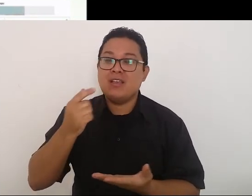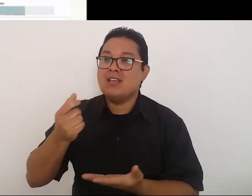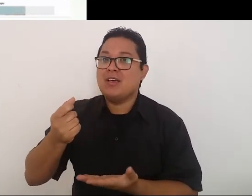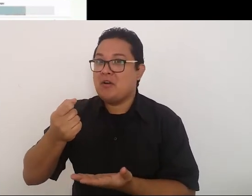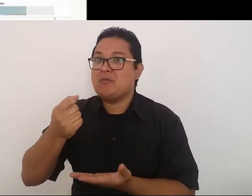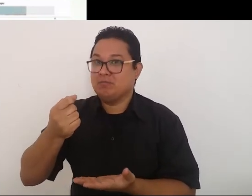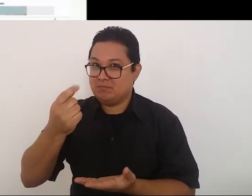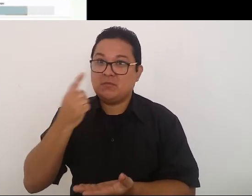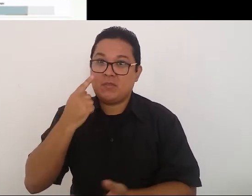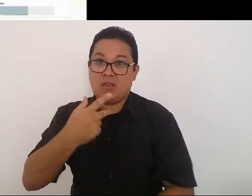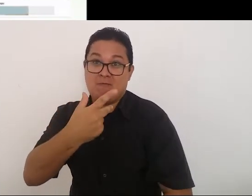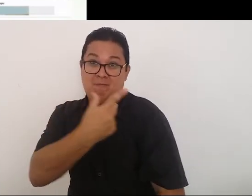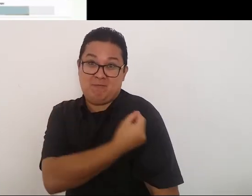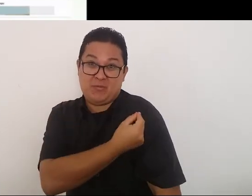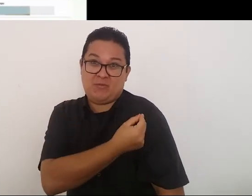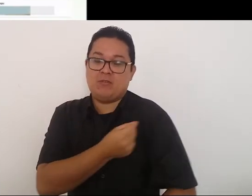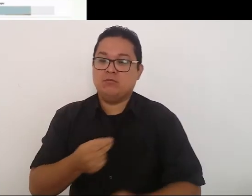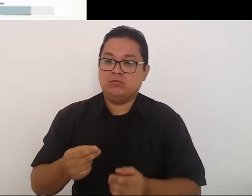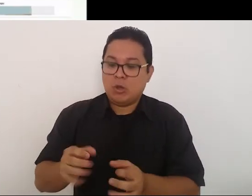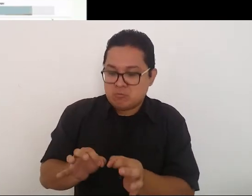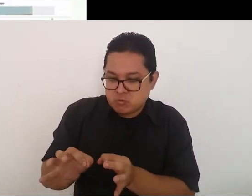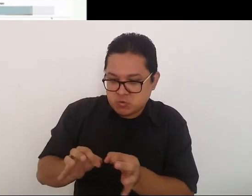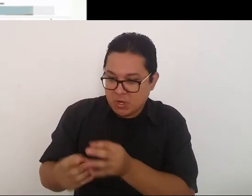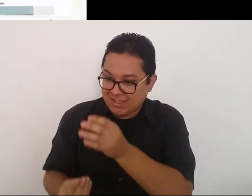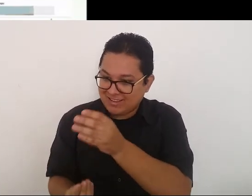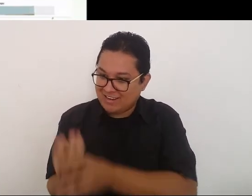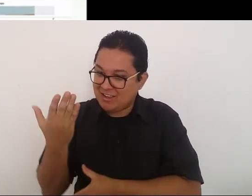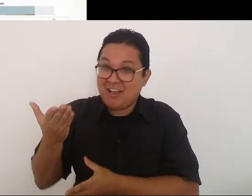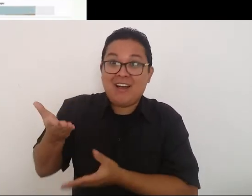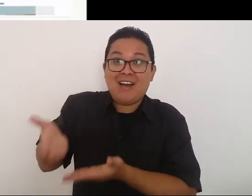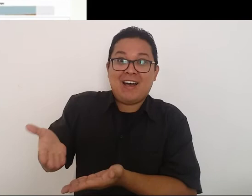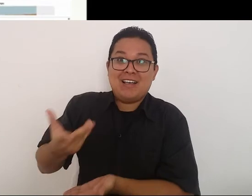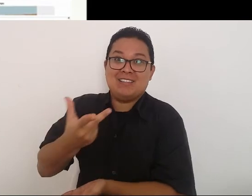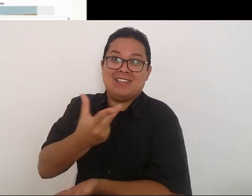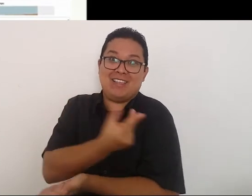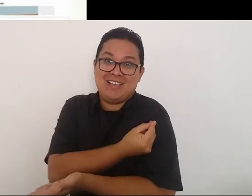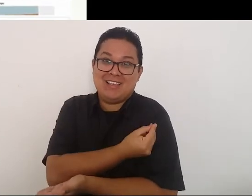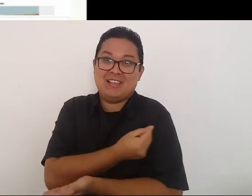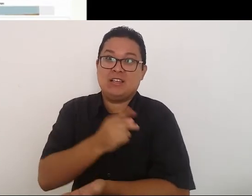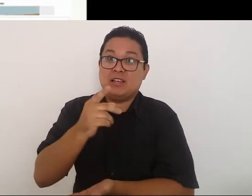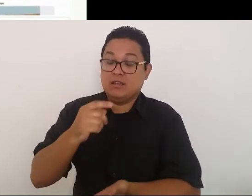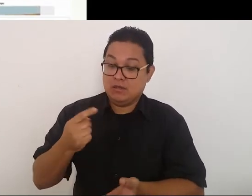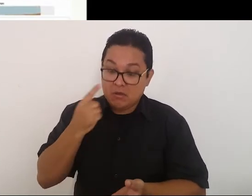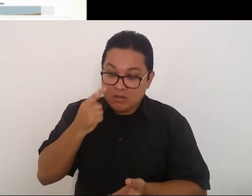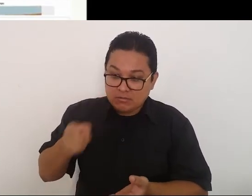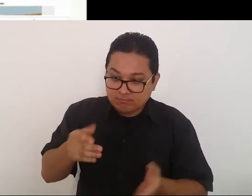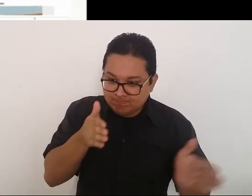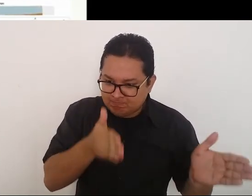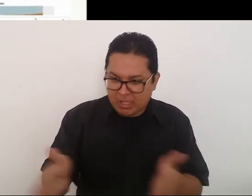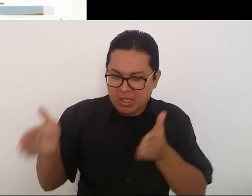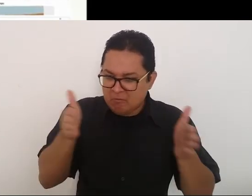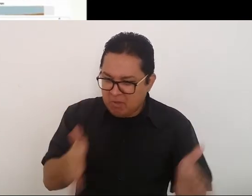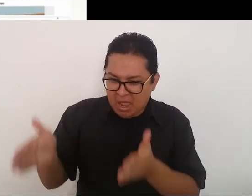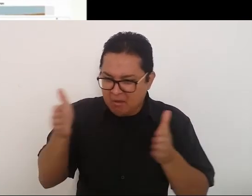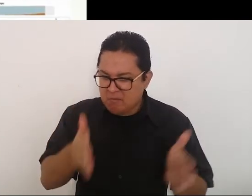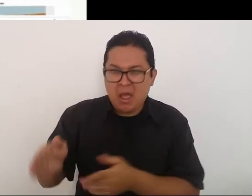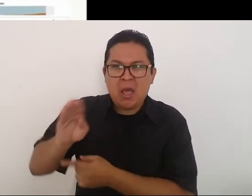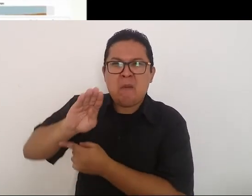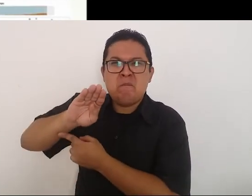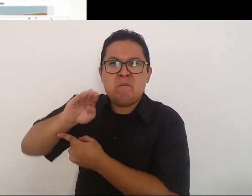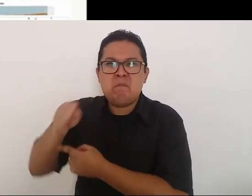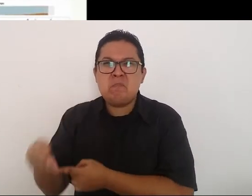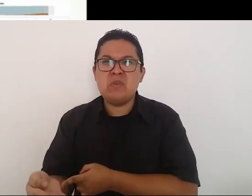hora que desenvolveu, olha a vacina aqui. Ok, agora a gente vai ter que produzir bilhões de